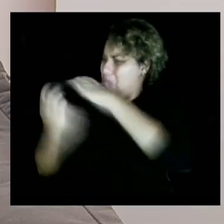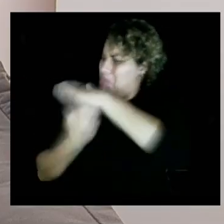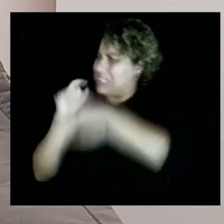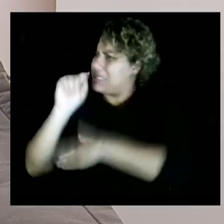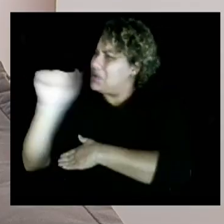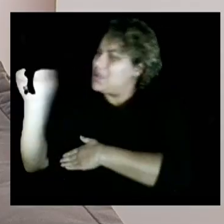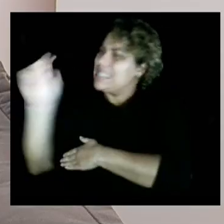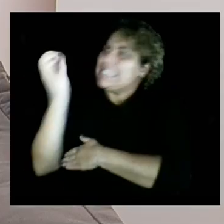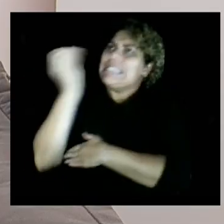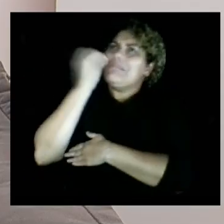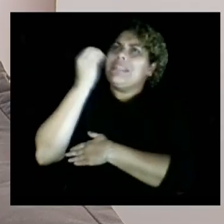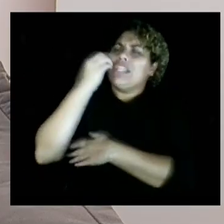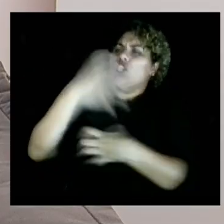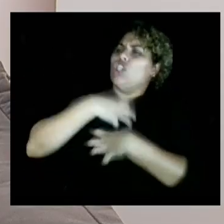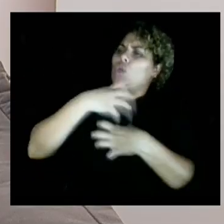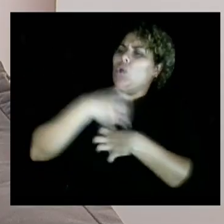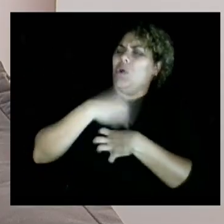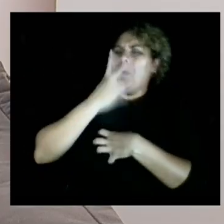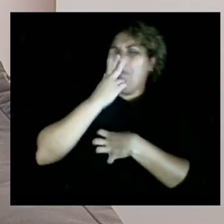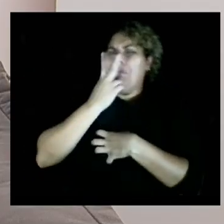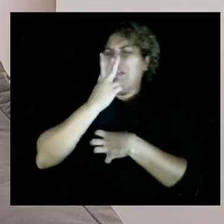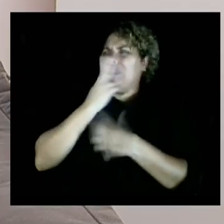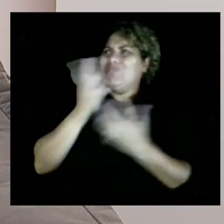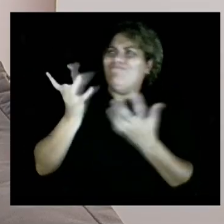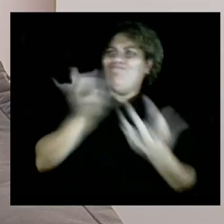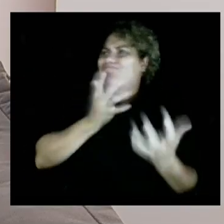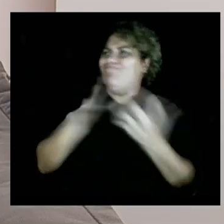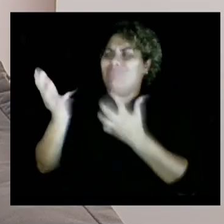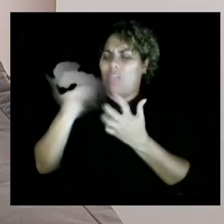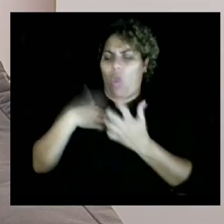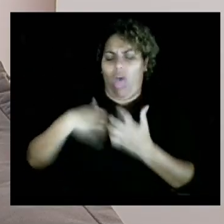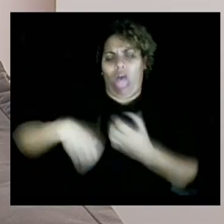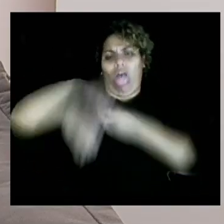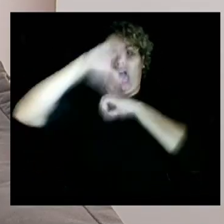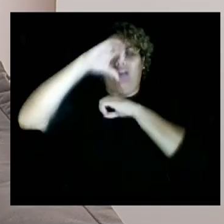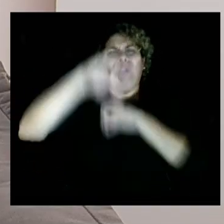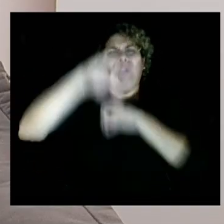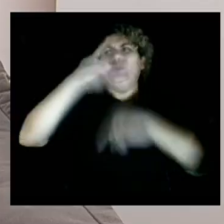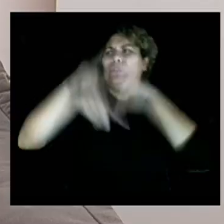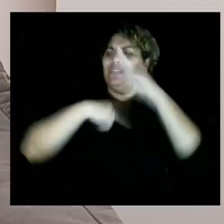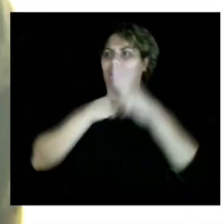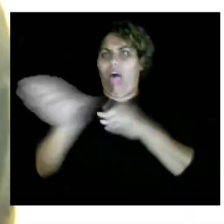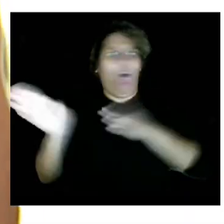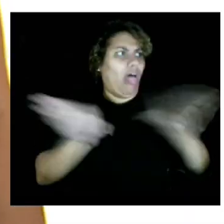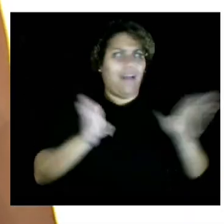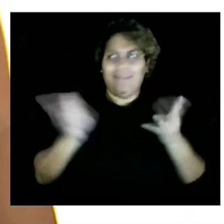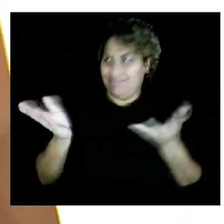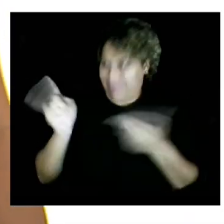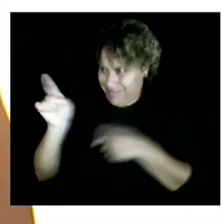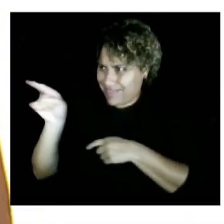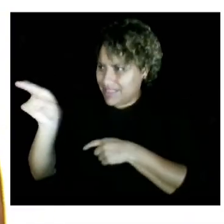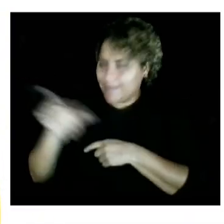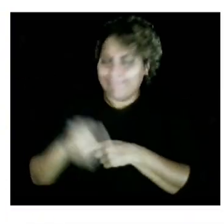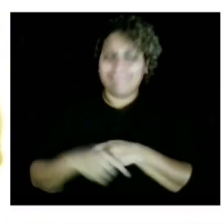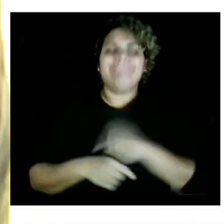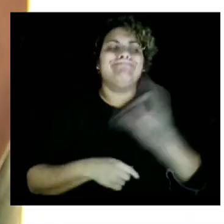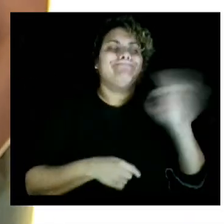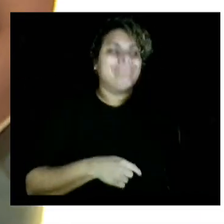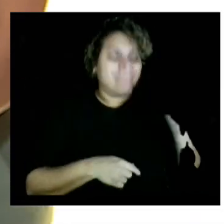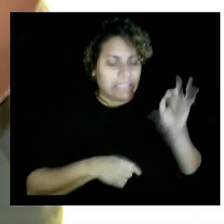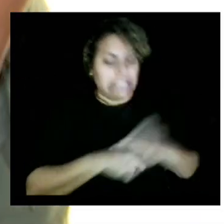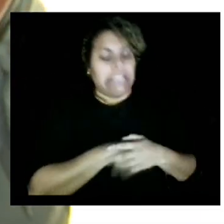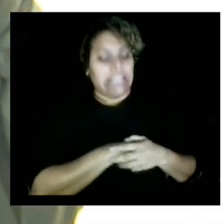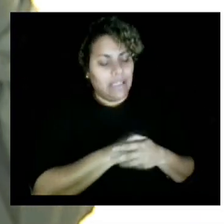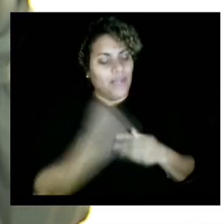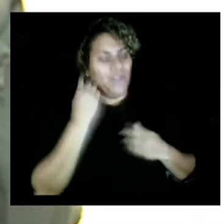coisa que você não tinha certeza. Me fala dessa experiência. Na verdade, foi assim, como é um mundo que a massagem